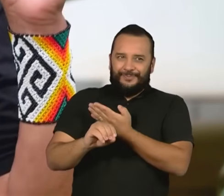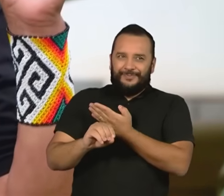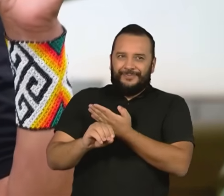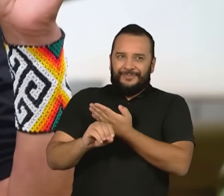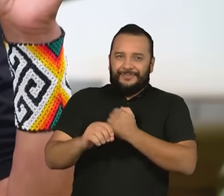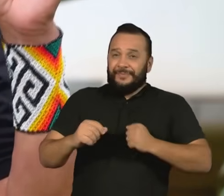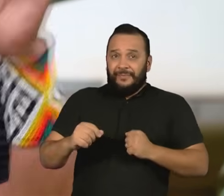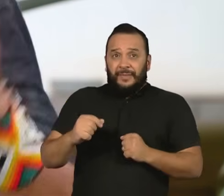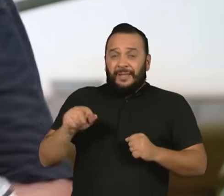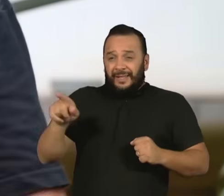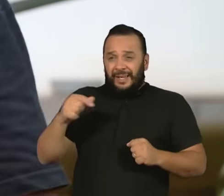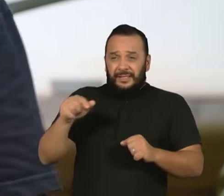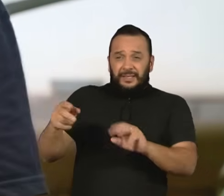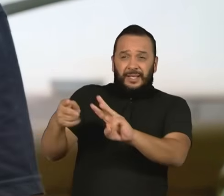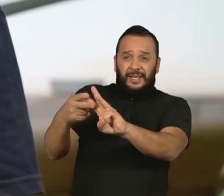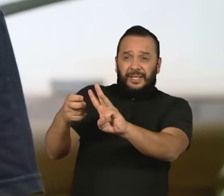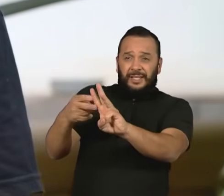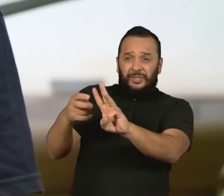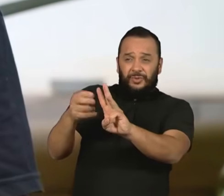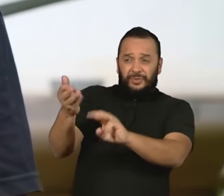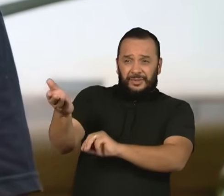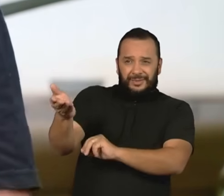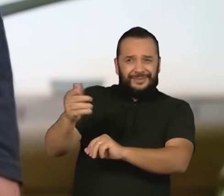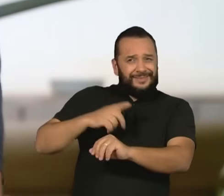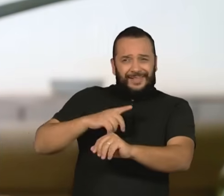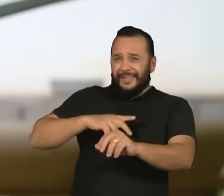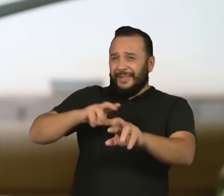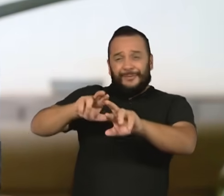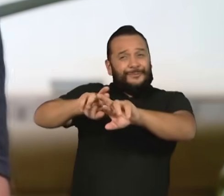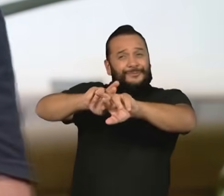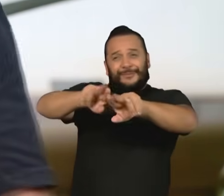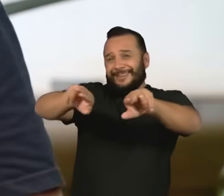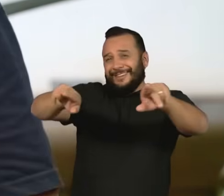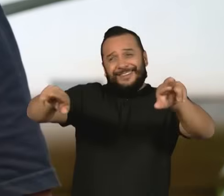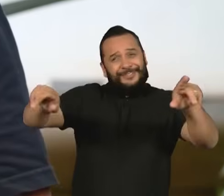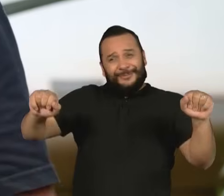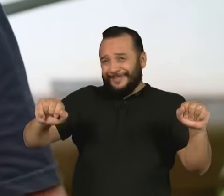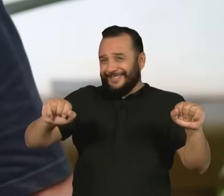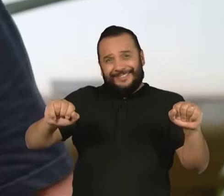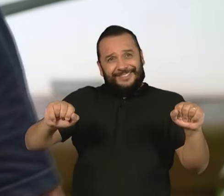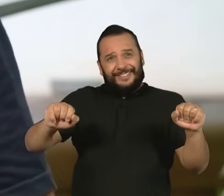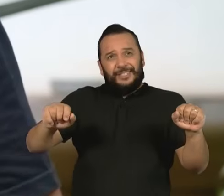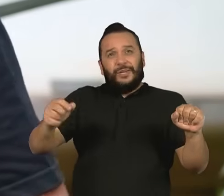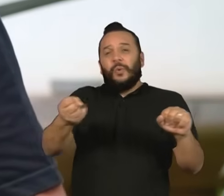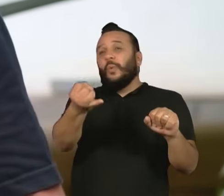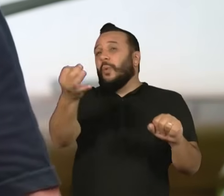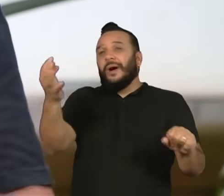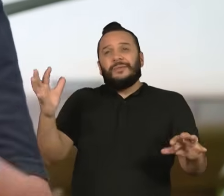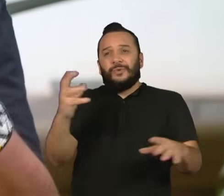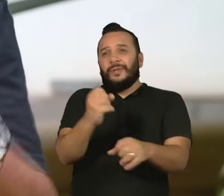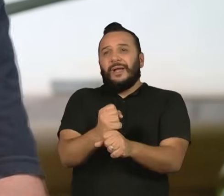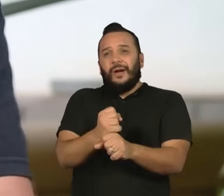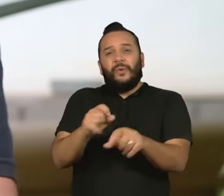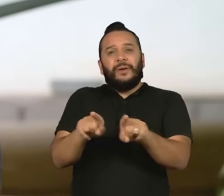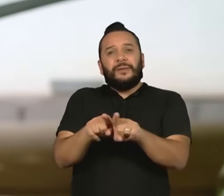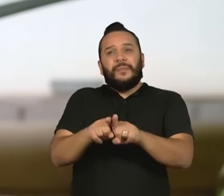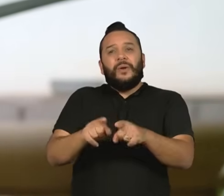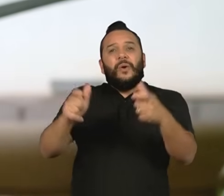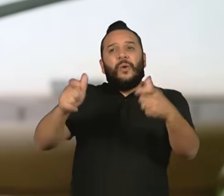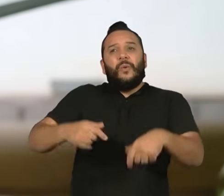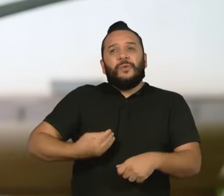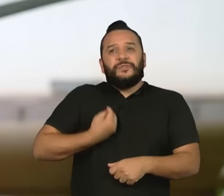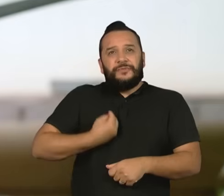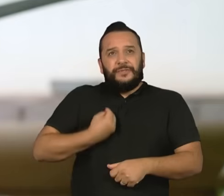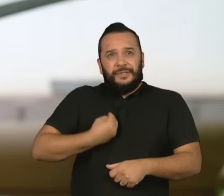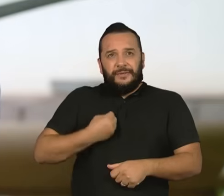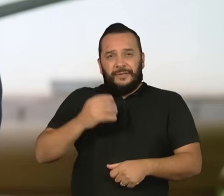os índios, eles são tantos que a gente não sabe exatamente quantos são nem onde estão. Mas a última